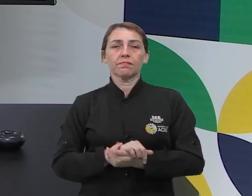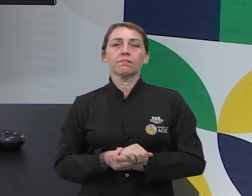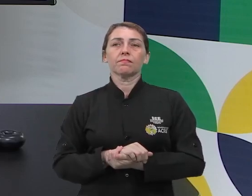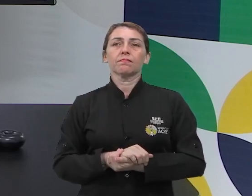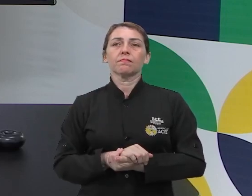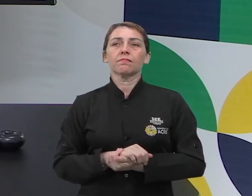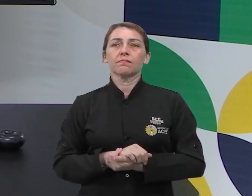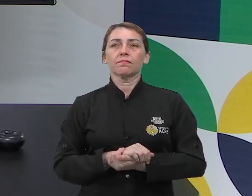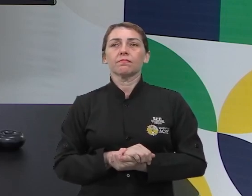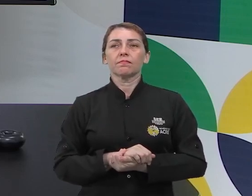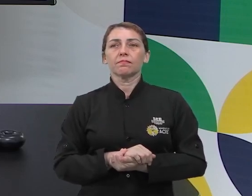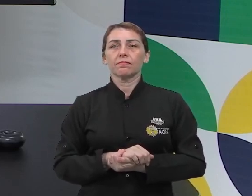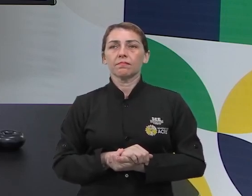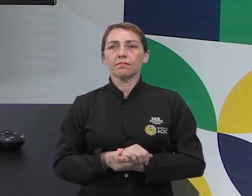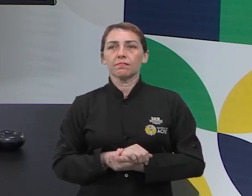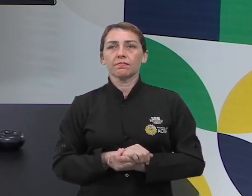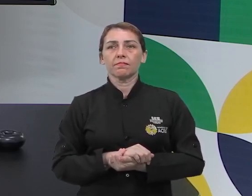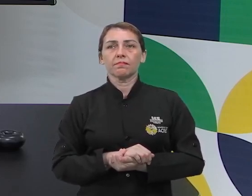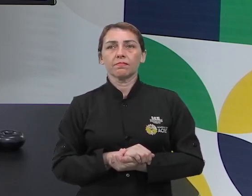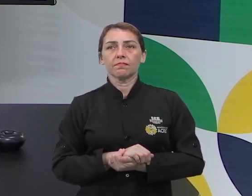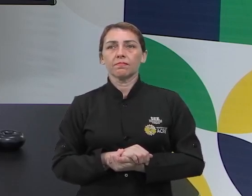do interior da Terra.